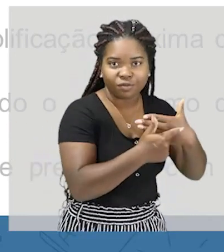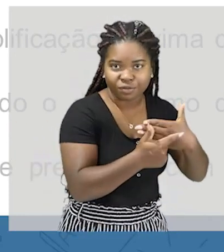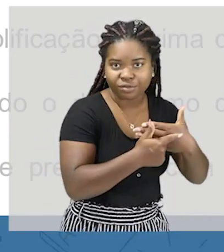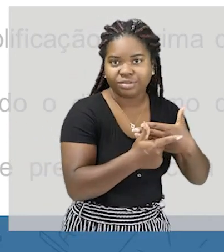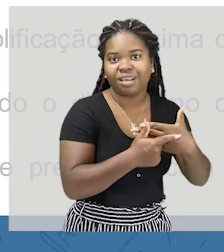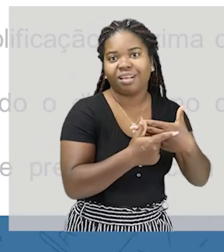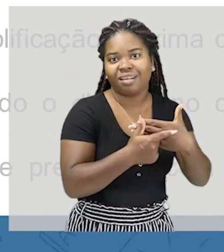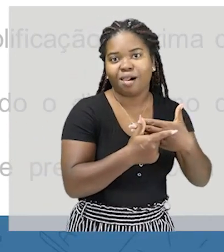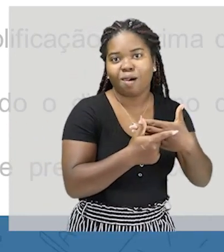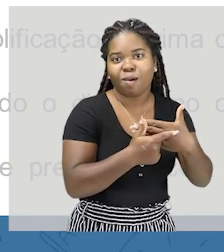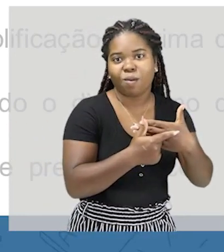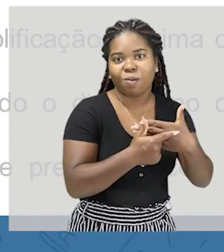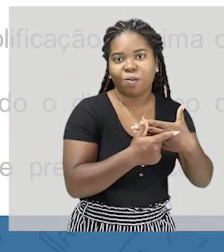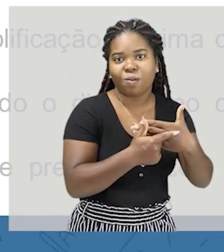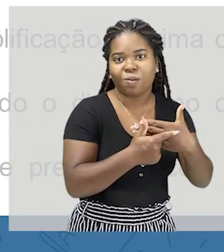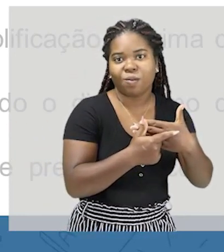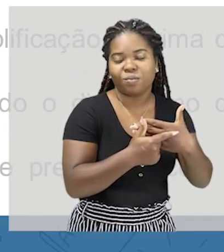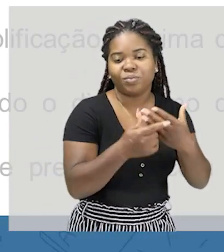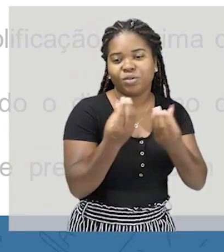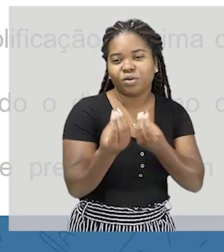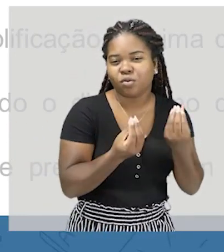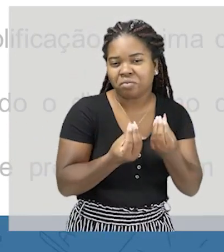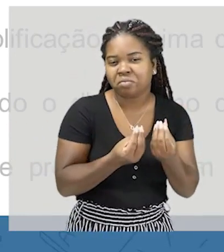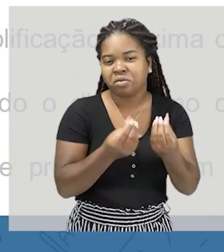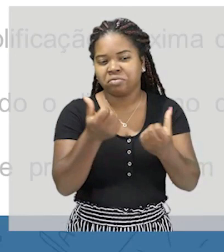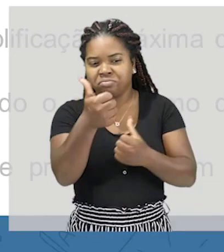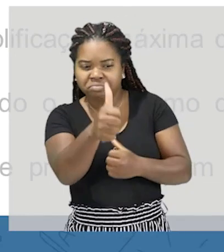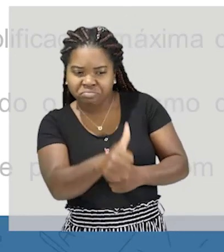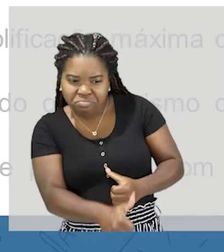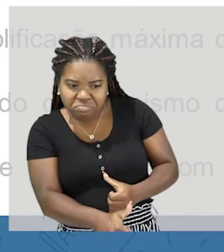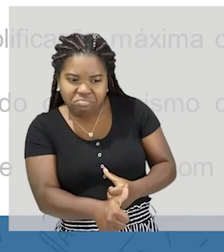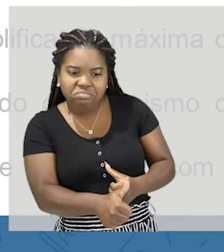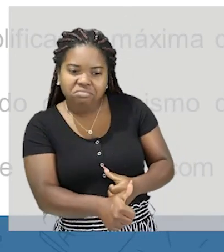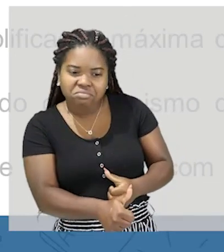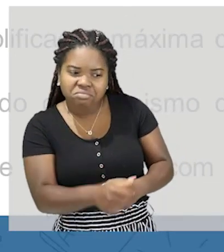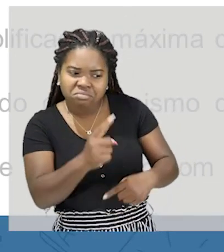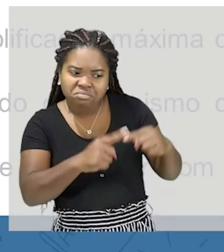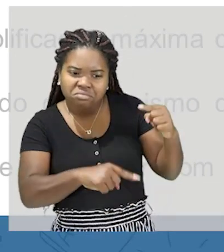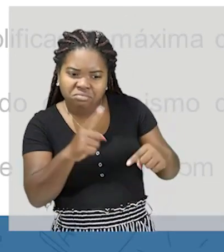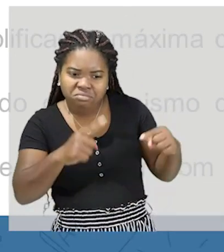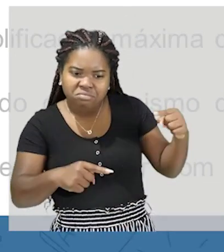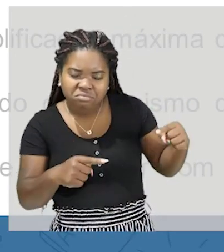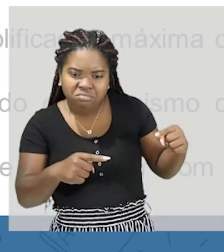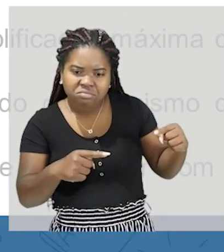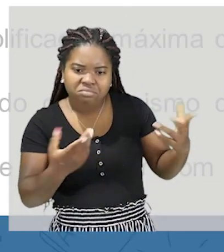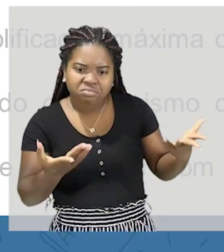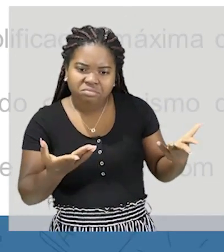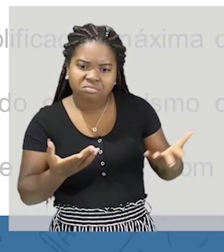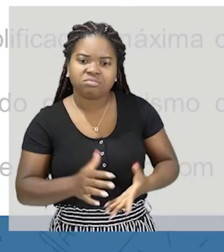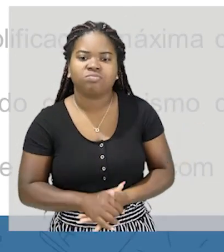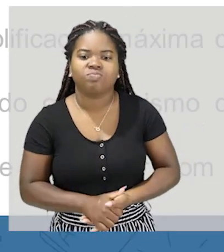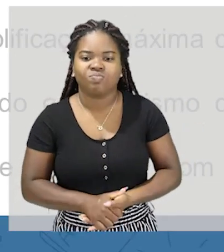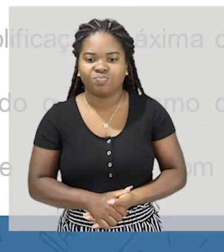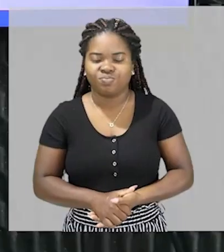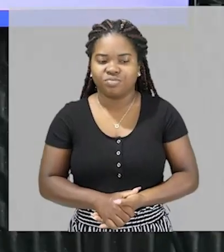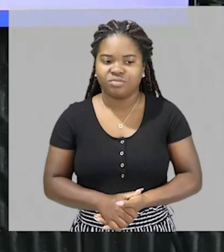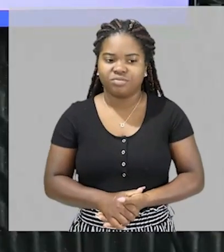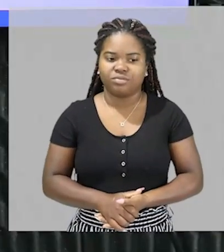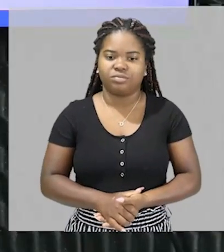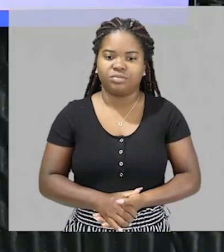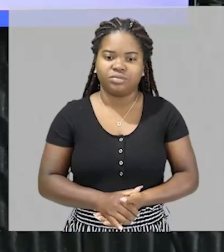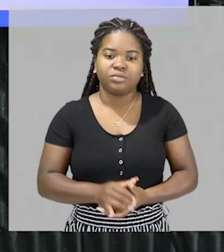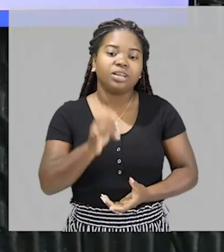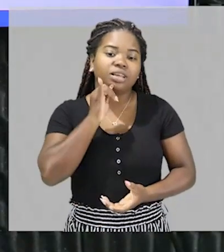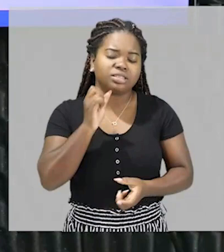uma nova categoria que é como eu vou analisar este objeto como uma possível obra de arte. Ready-made. Exemplo de uma